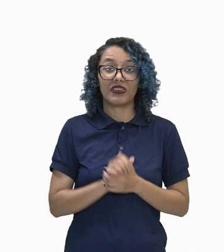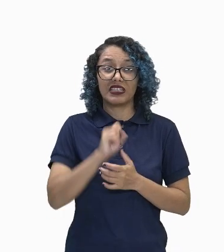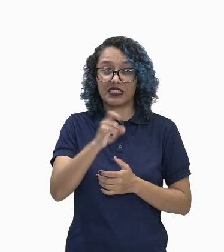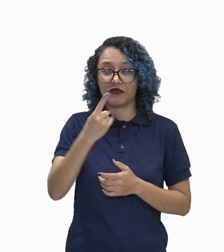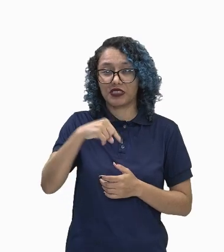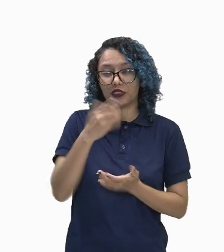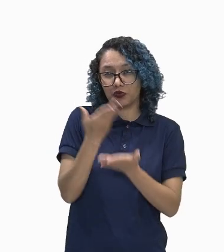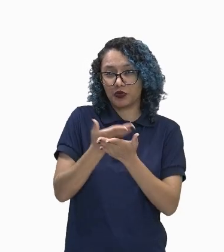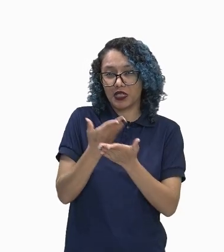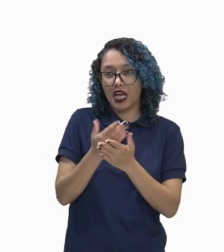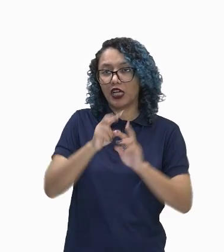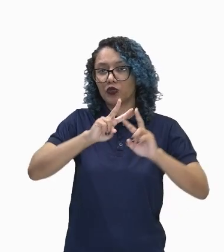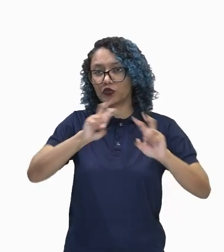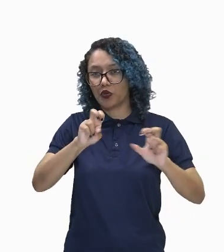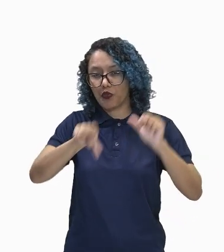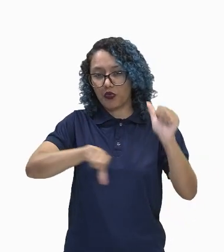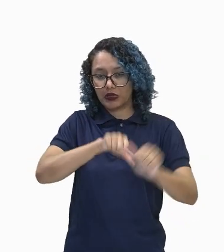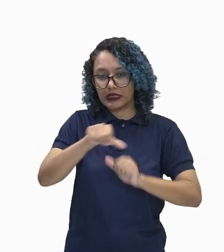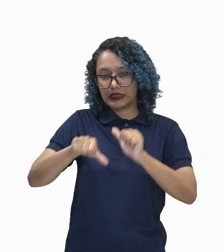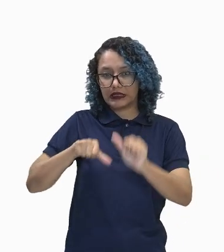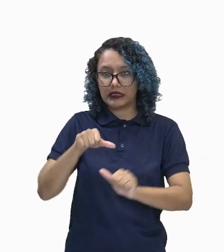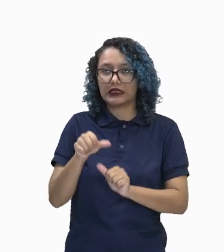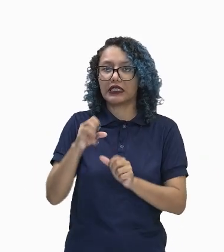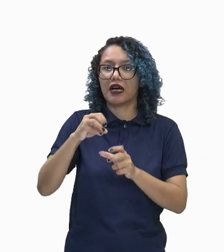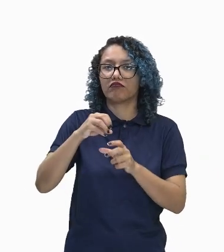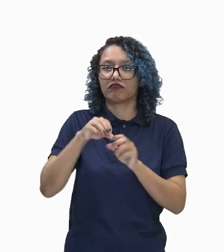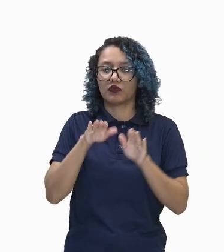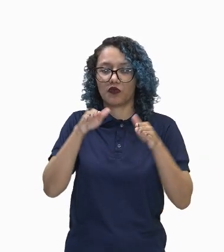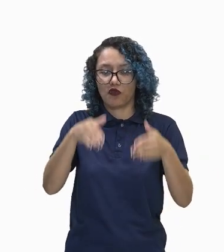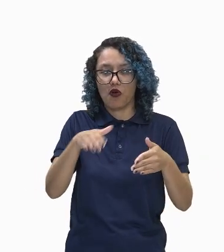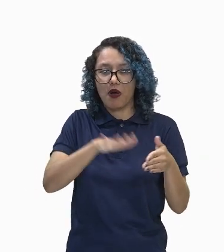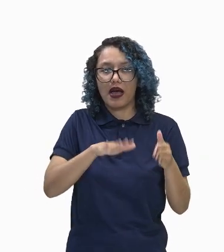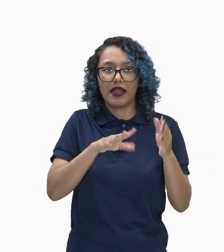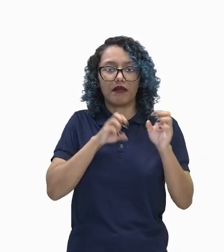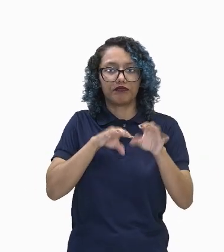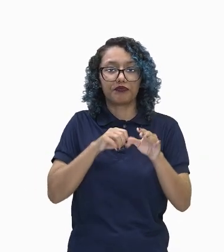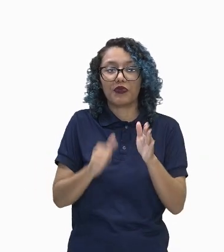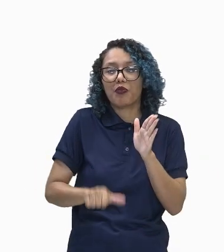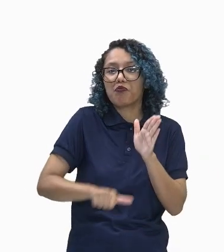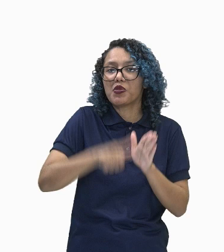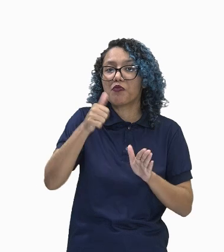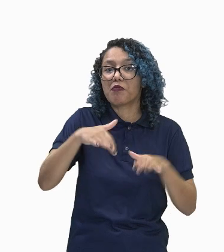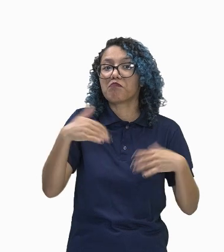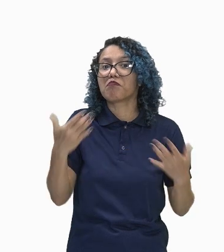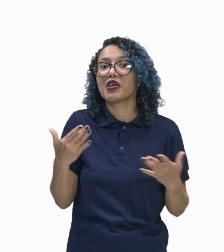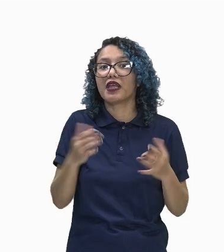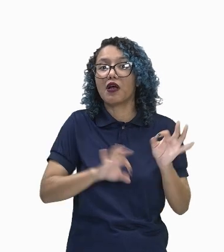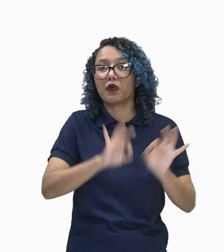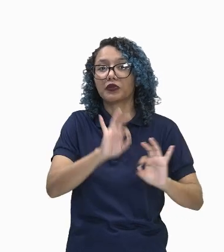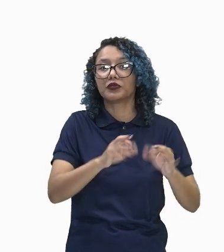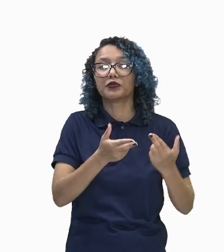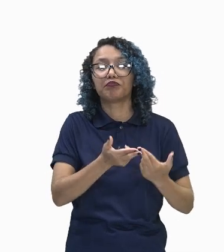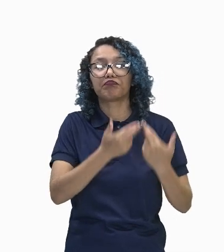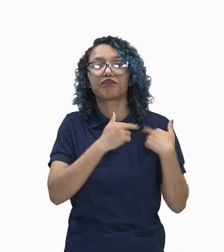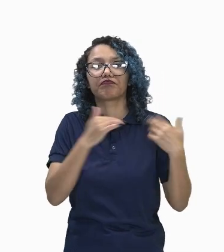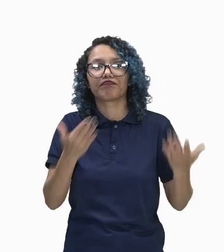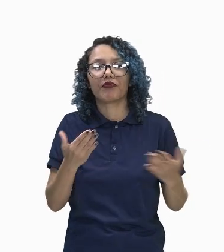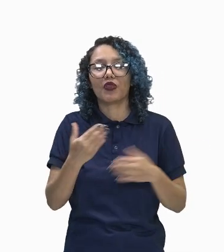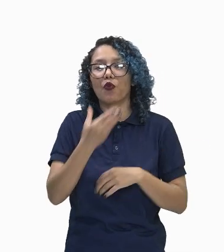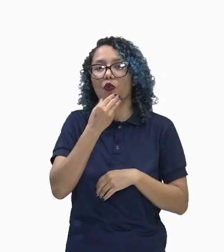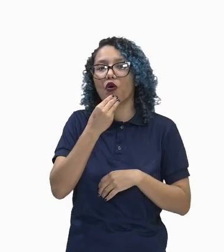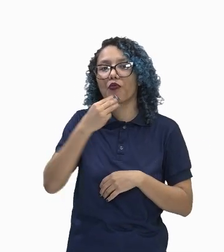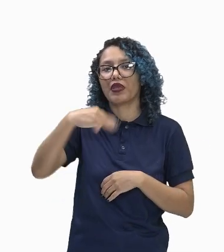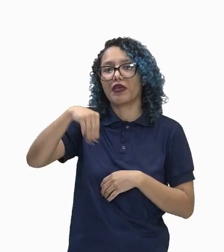as reformas na educação do Brasil, a primeira que você vai encontrar foi feita por Marquês de